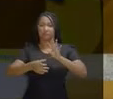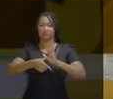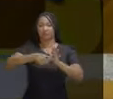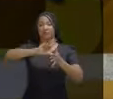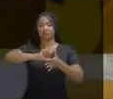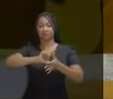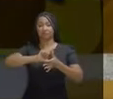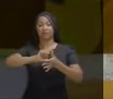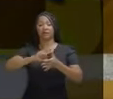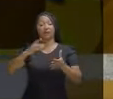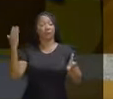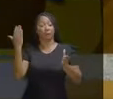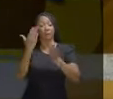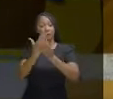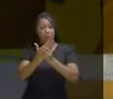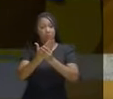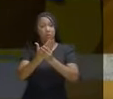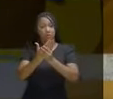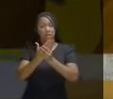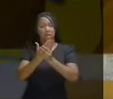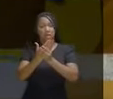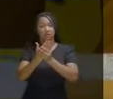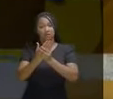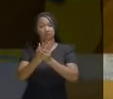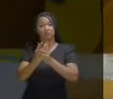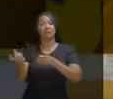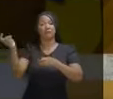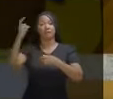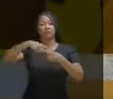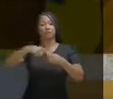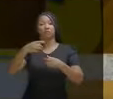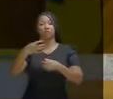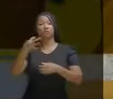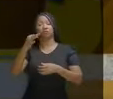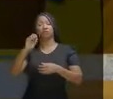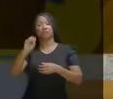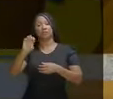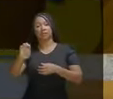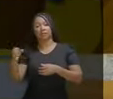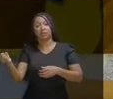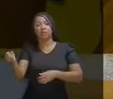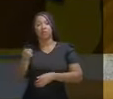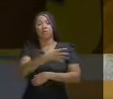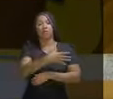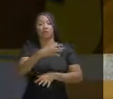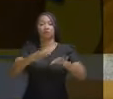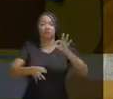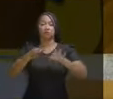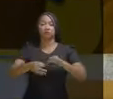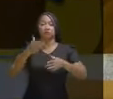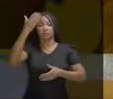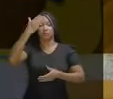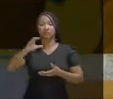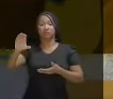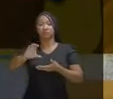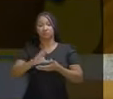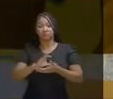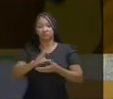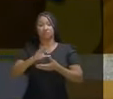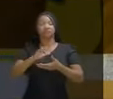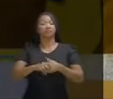antecederam, os autos retornaram do TSE com a determinação de novo julgamento das contas, sem